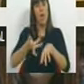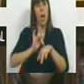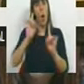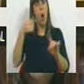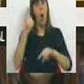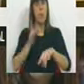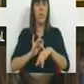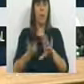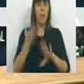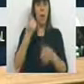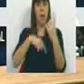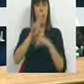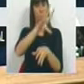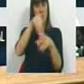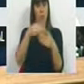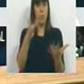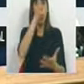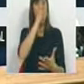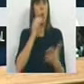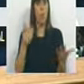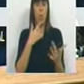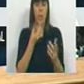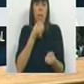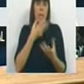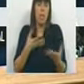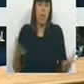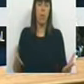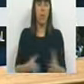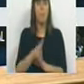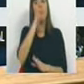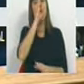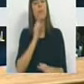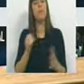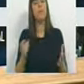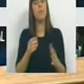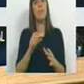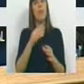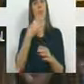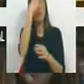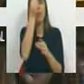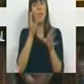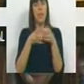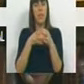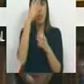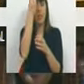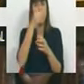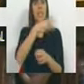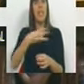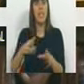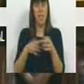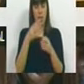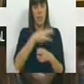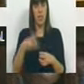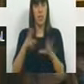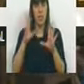sensibilizado para isso, já que pertence agora a um governo com tanta simpatia pelo governo do Syriza. Mas deixe-me